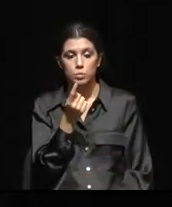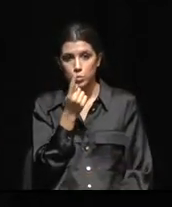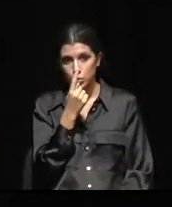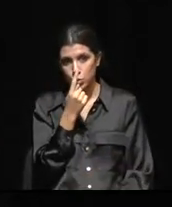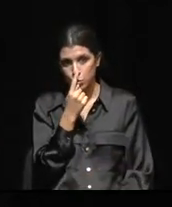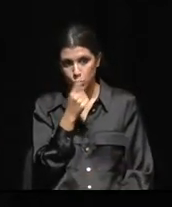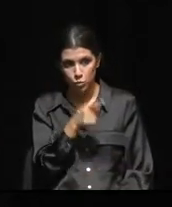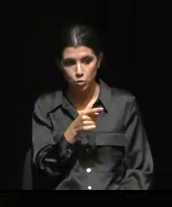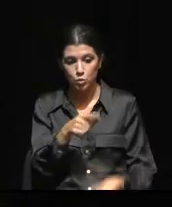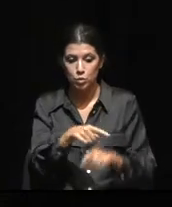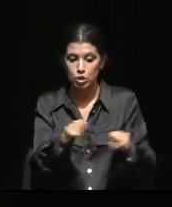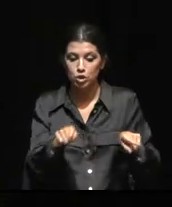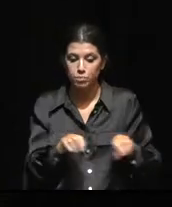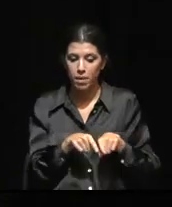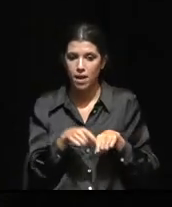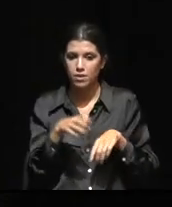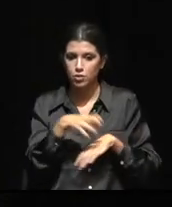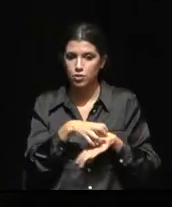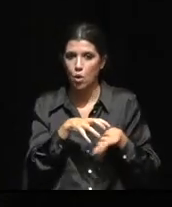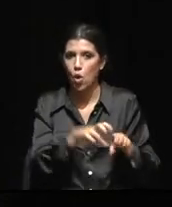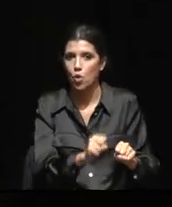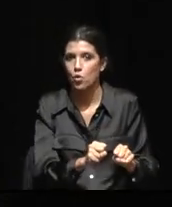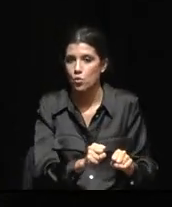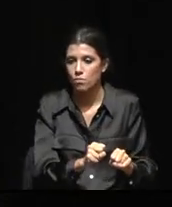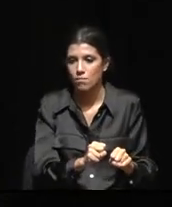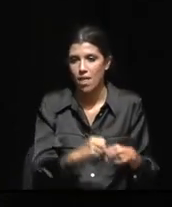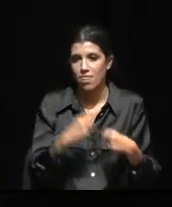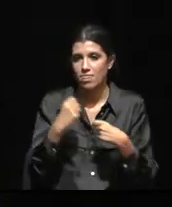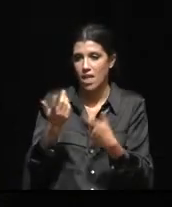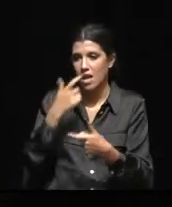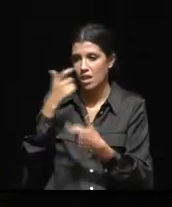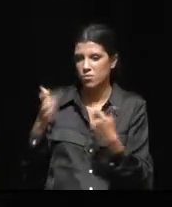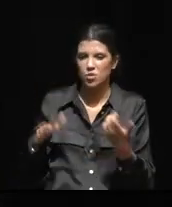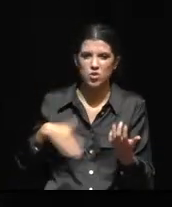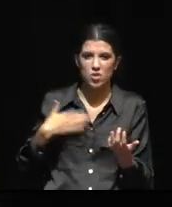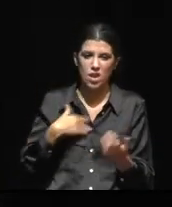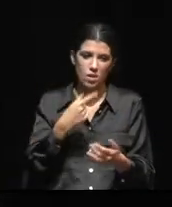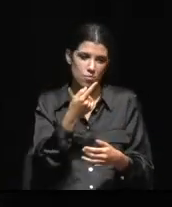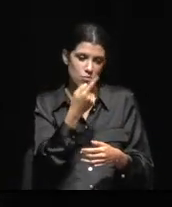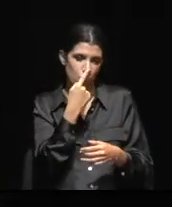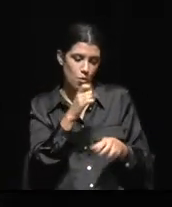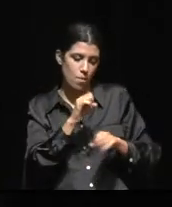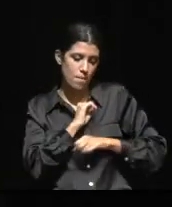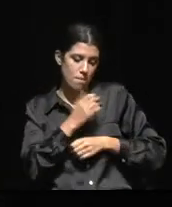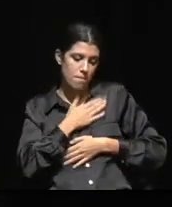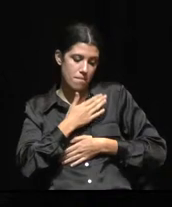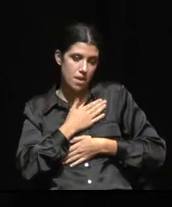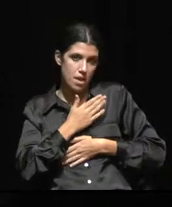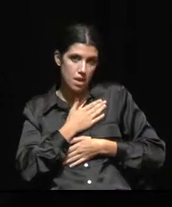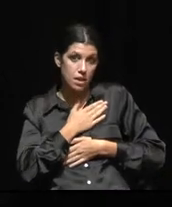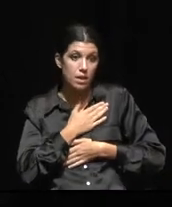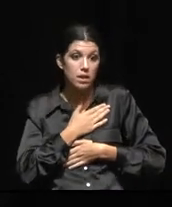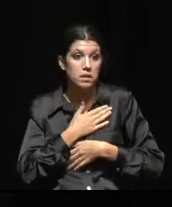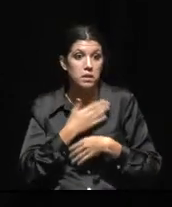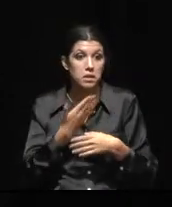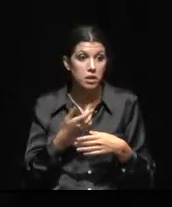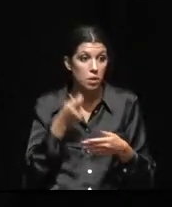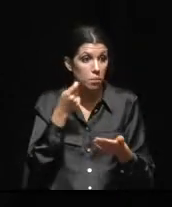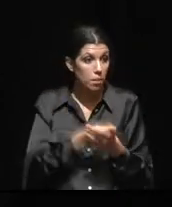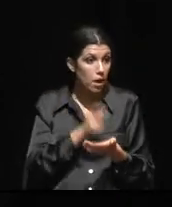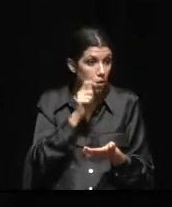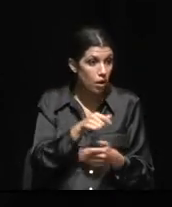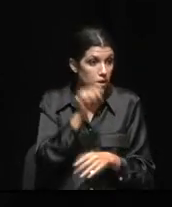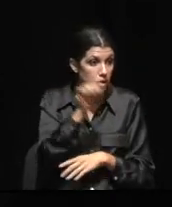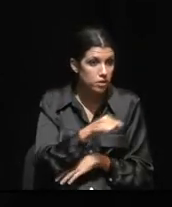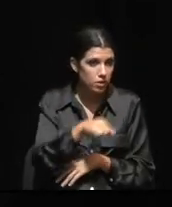esses espaços que ocup às pessoas não é preferem tê-los para si e eventualmente eu não sei se pagam renda ou